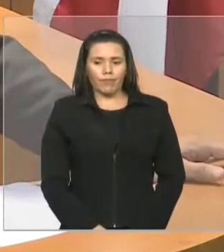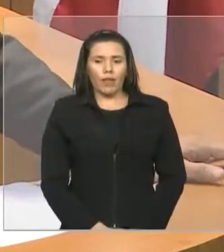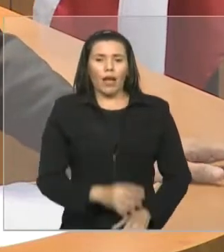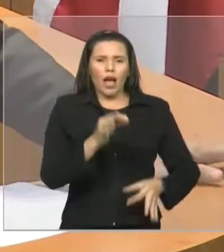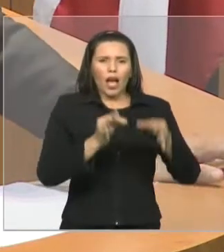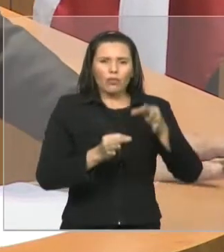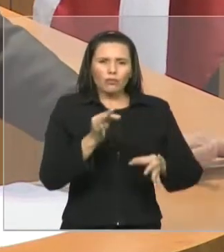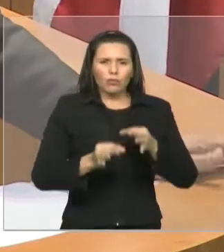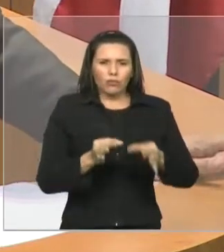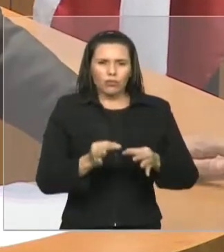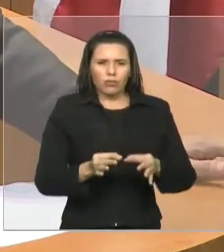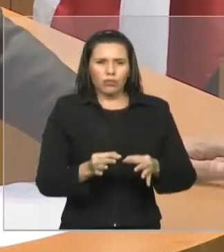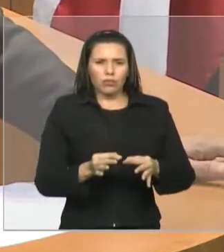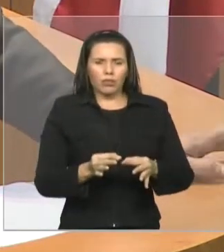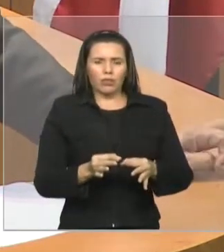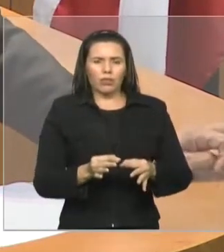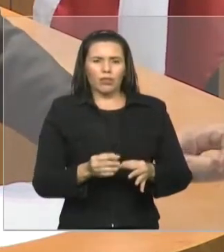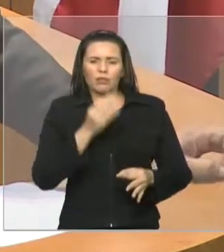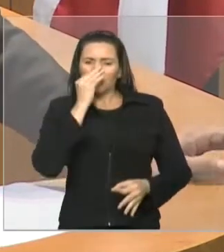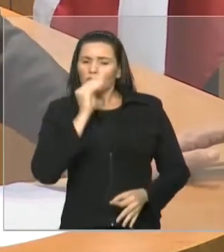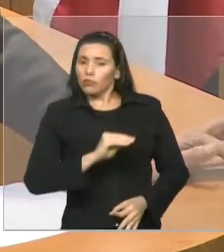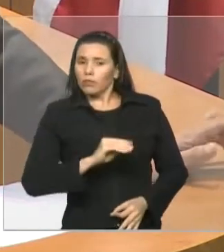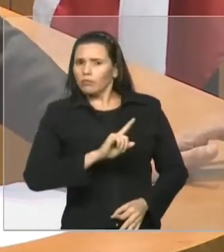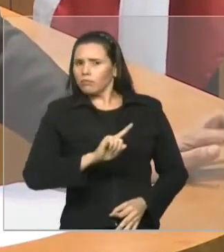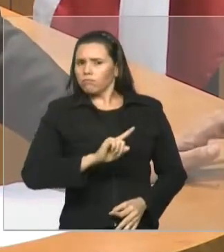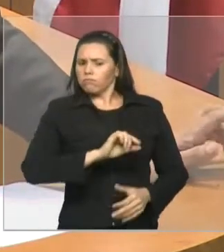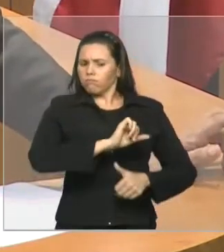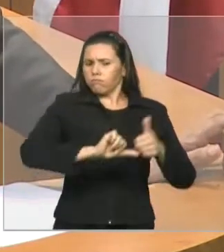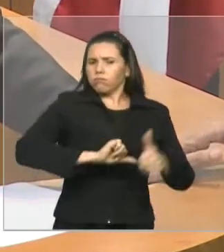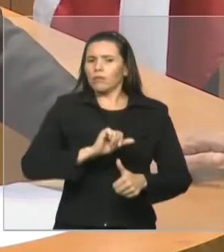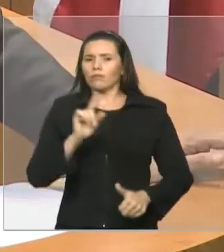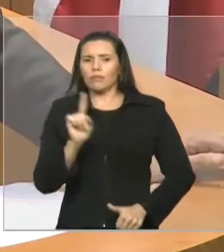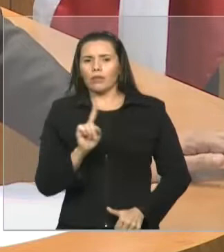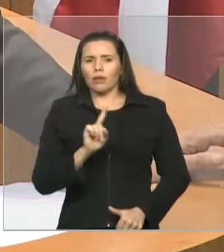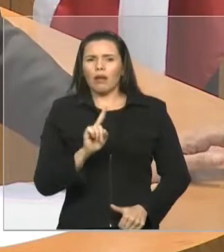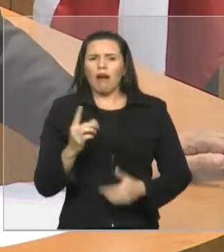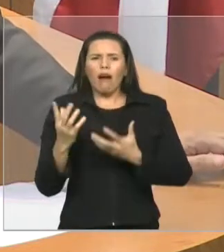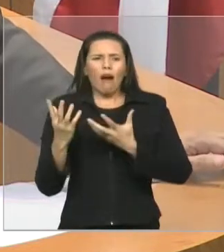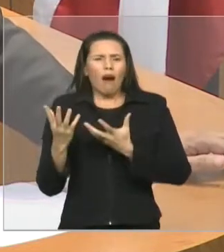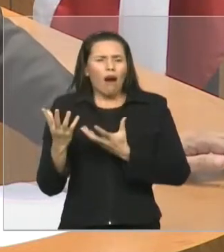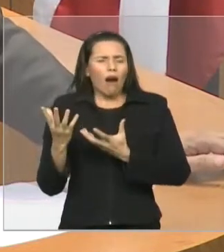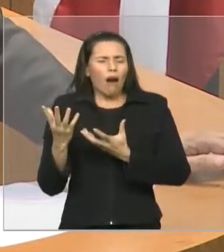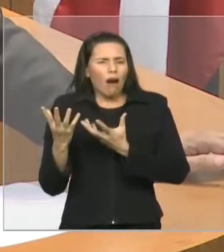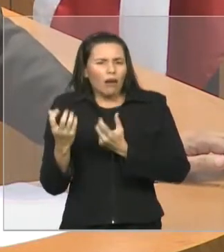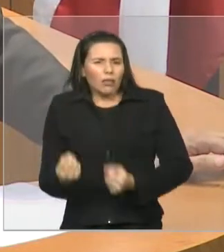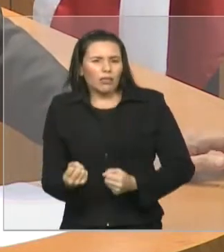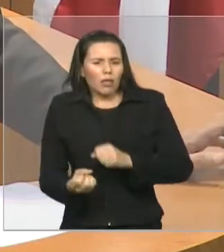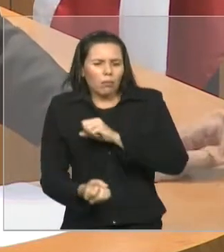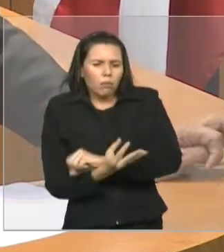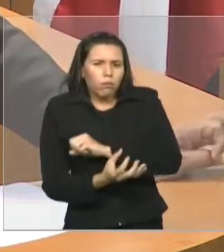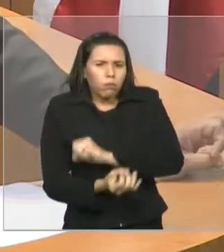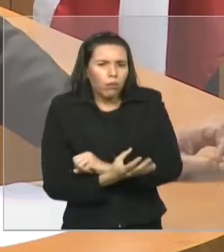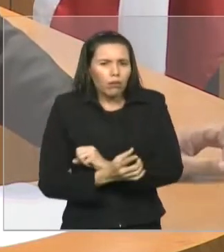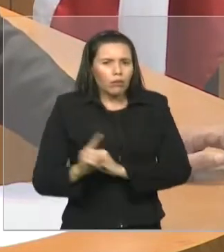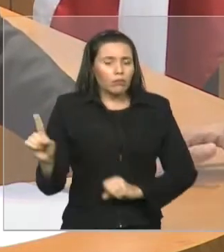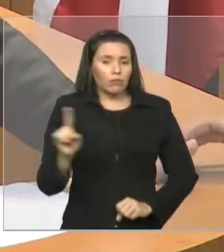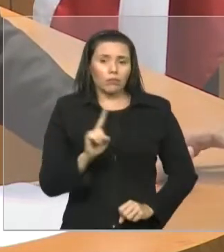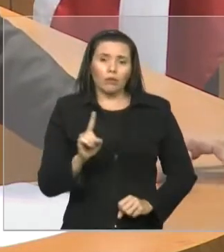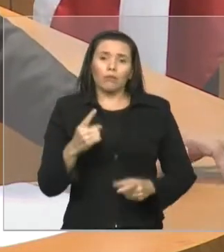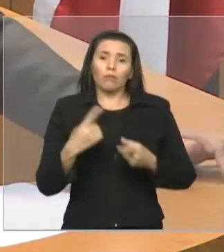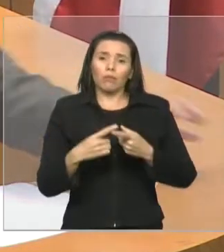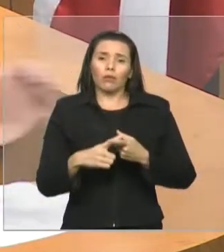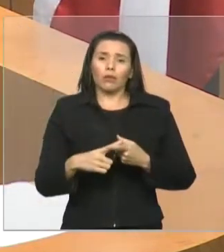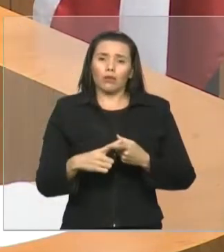nem mostrem a parcialidade. Não aceitem suborno, pois o suborno cega até os sábios e prejudica a causa